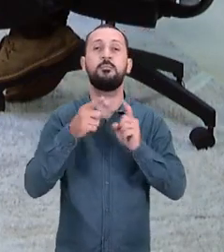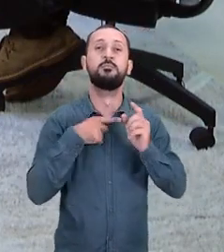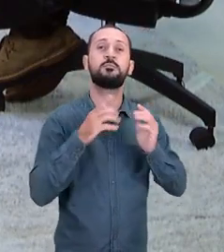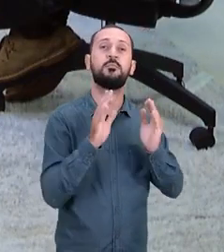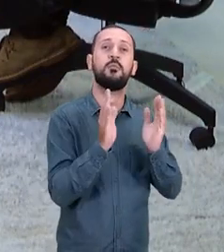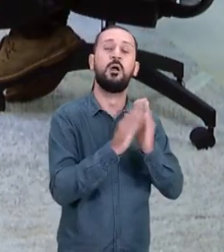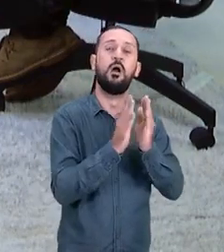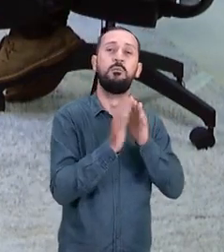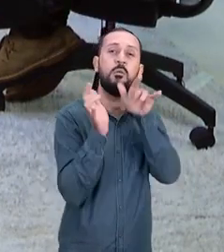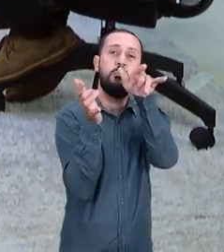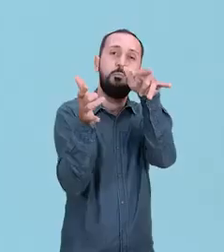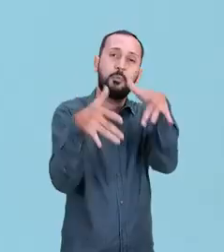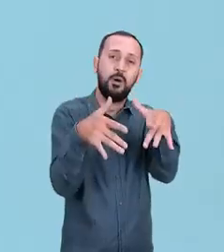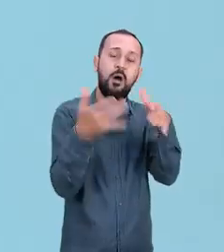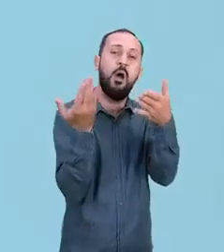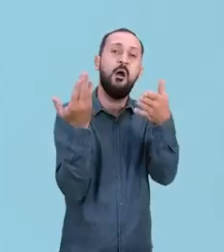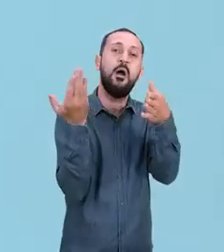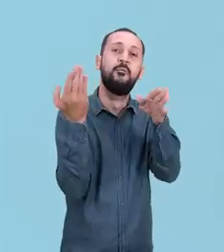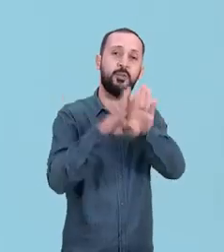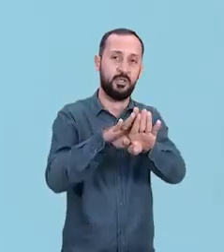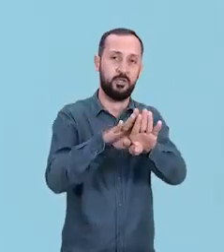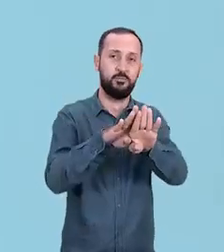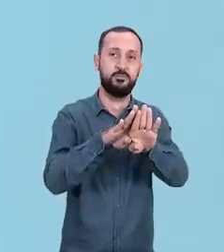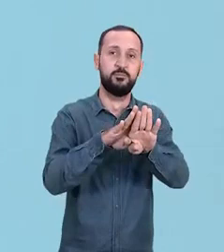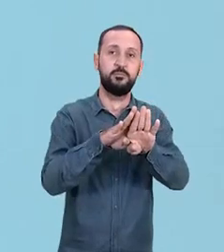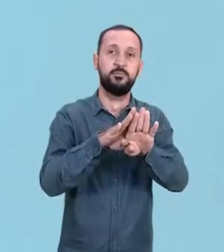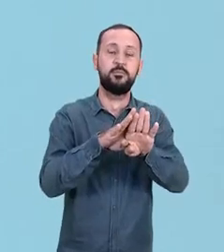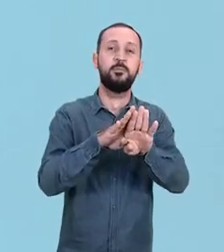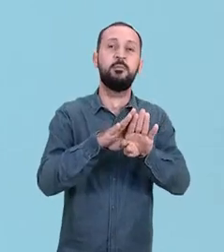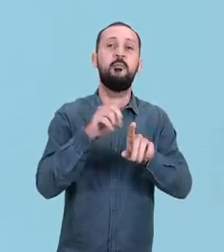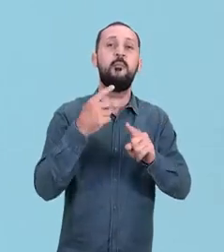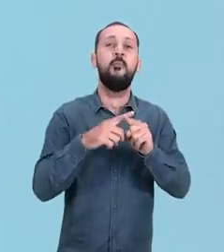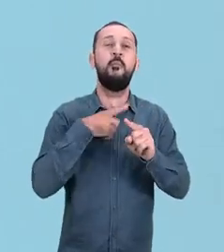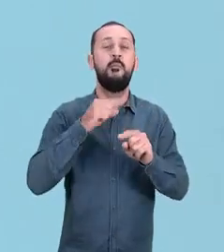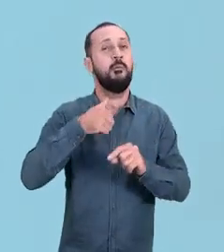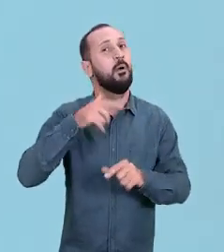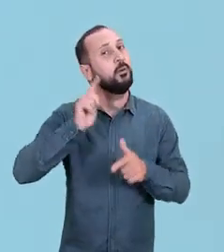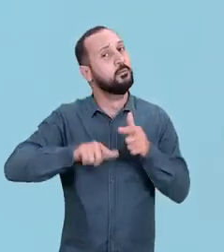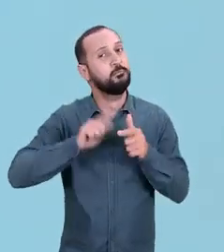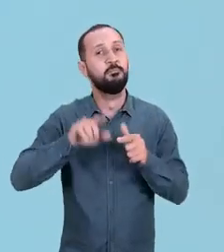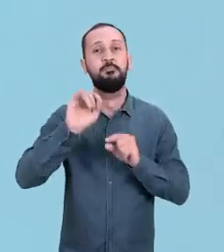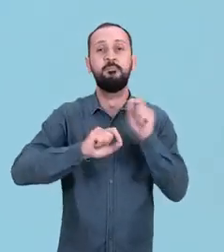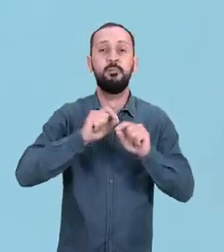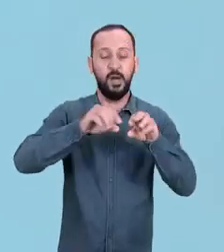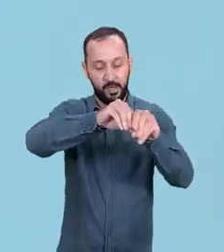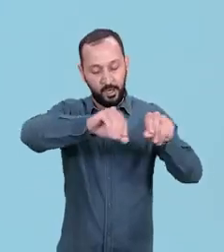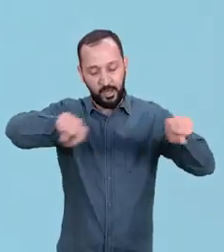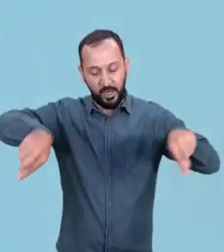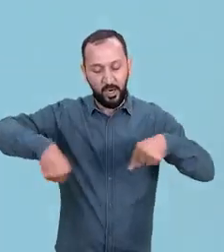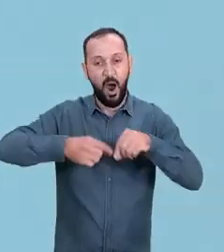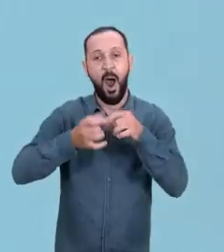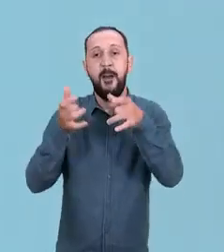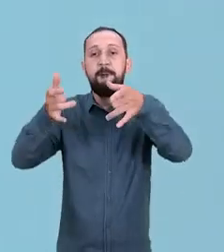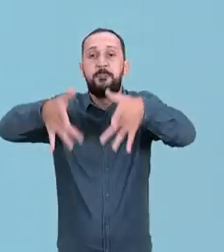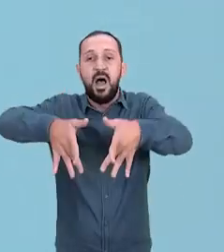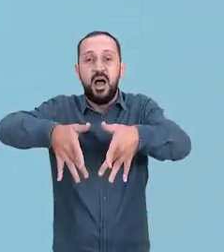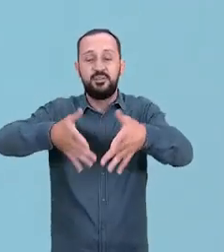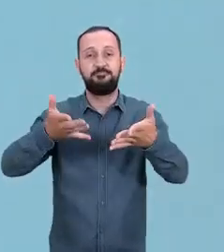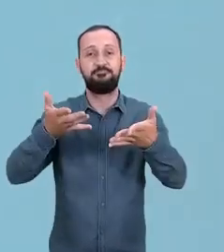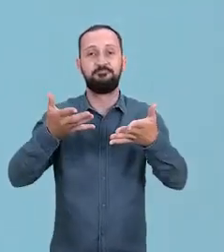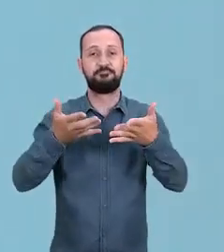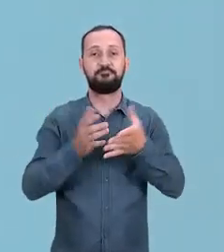também as casas que estão abandonadas, fechadas, que é o maior problema, e os terrenos baldios.